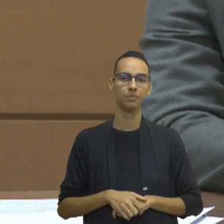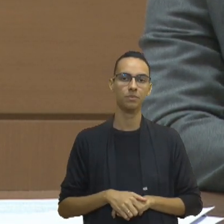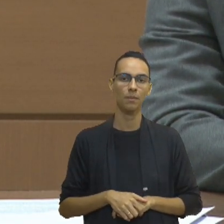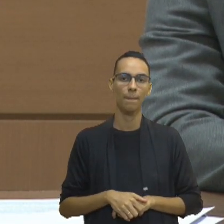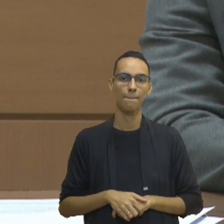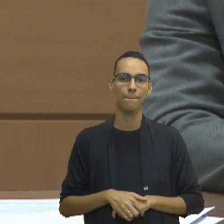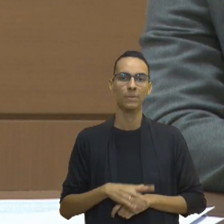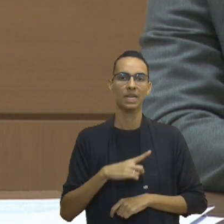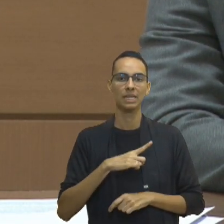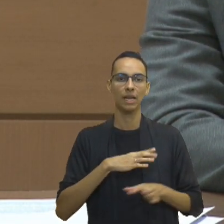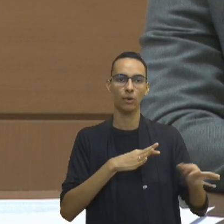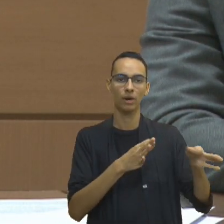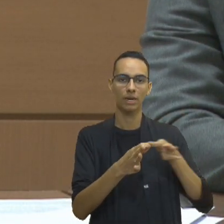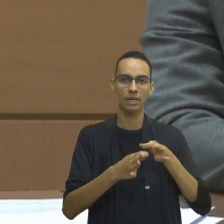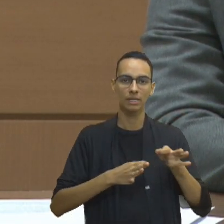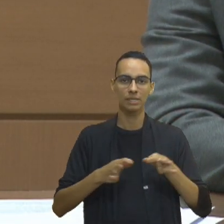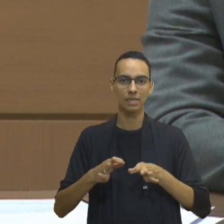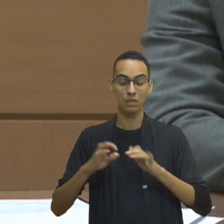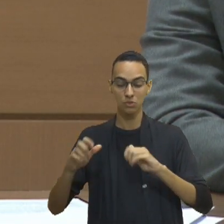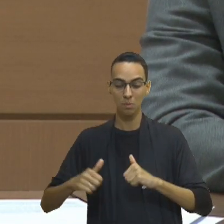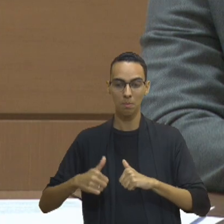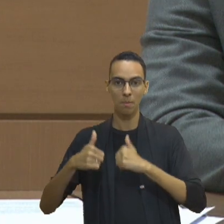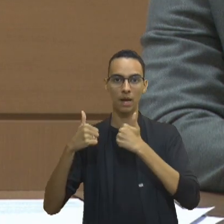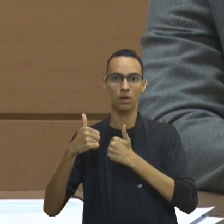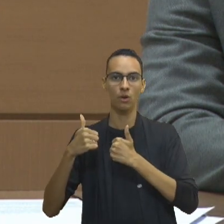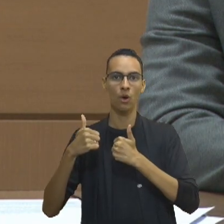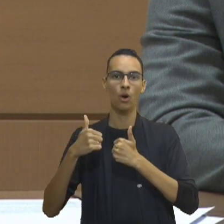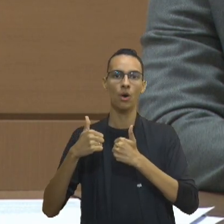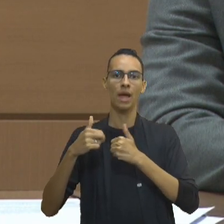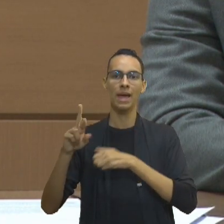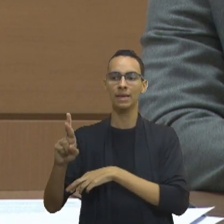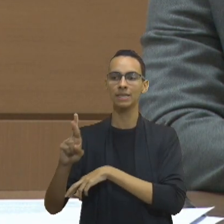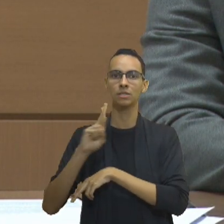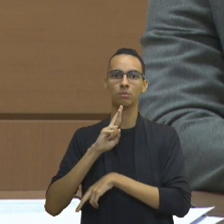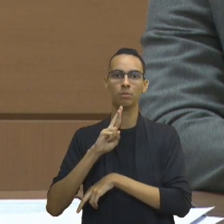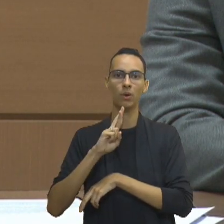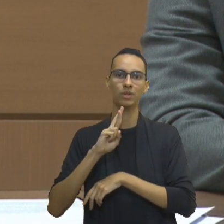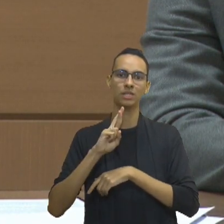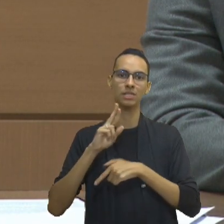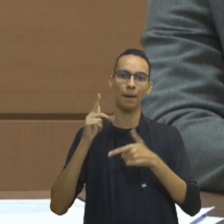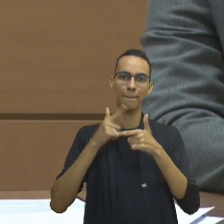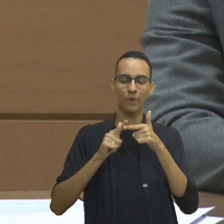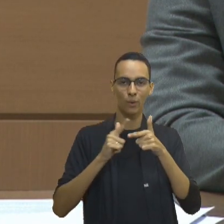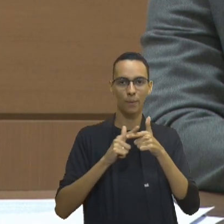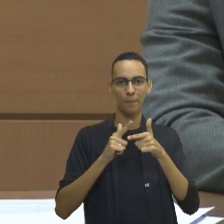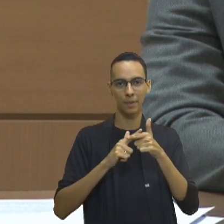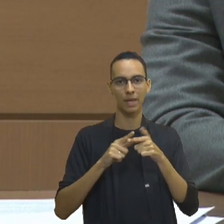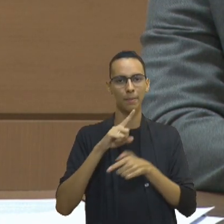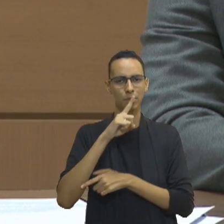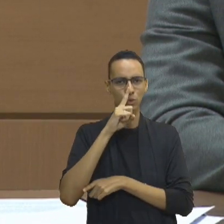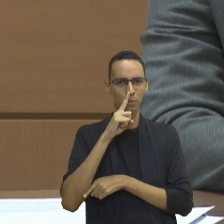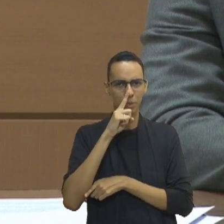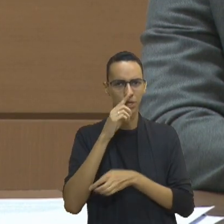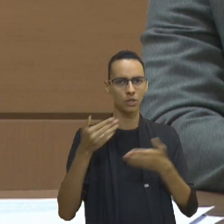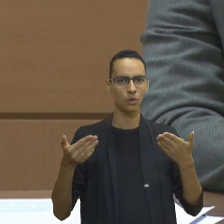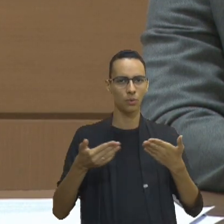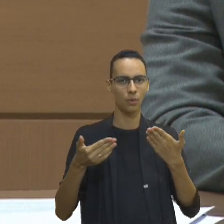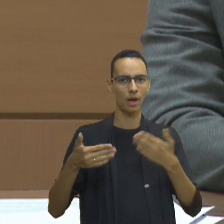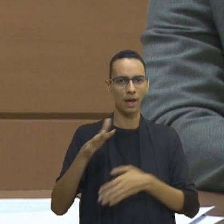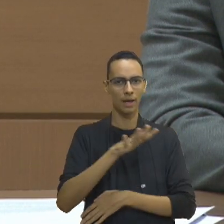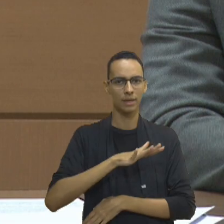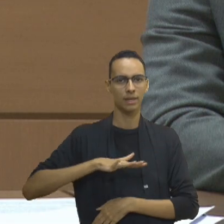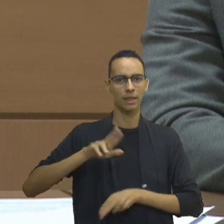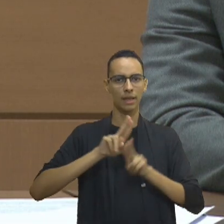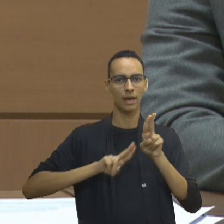maior capacidade de resposta a ocorrências. Inclusive, as ações dessa parceria foram publicadas no Comunica